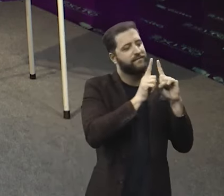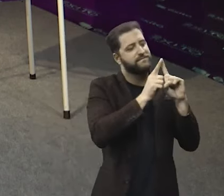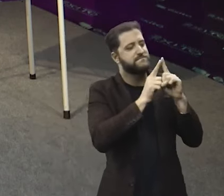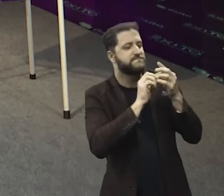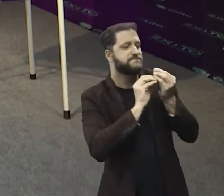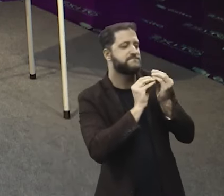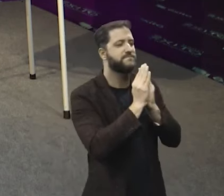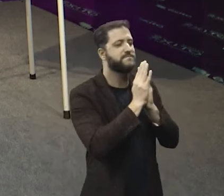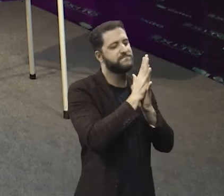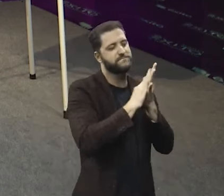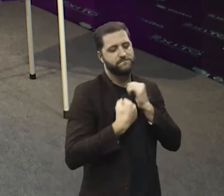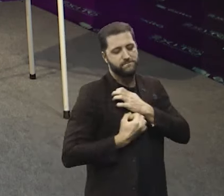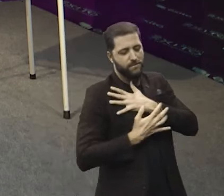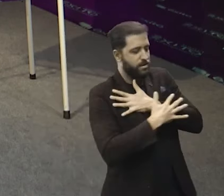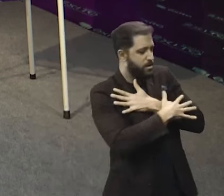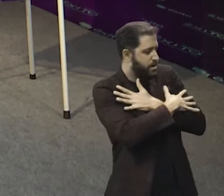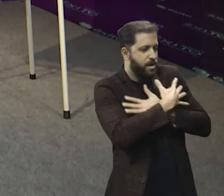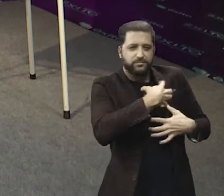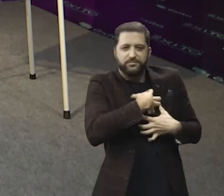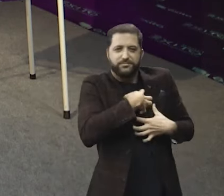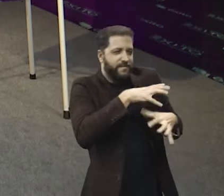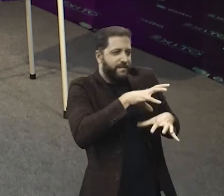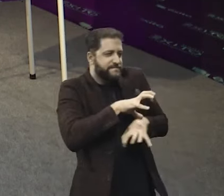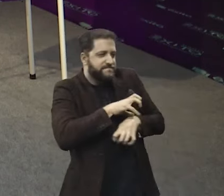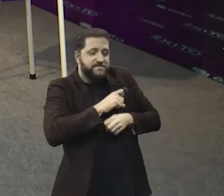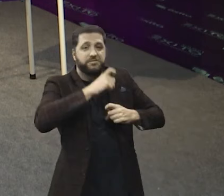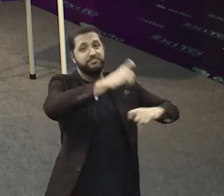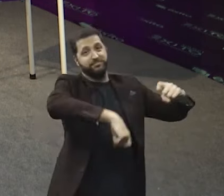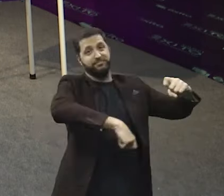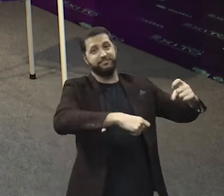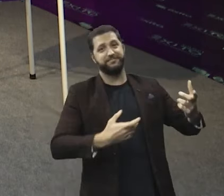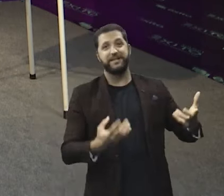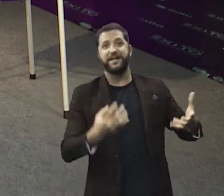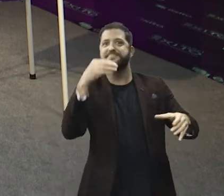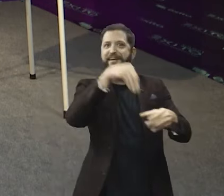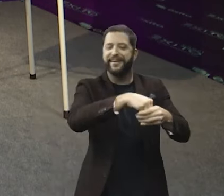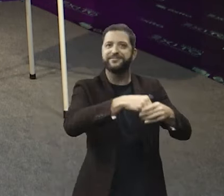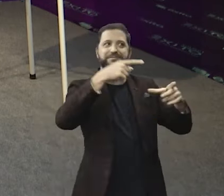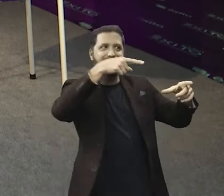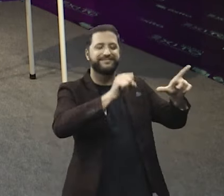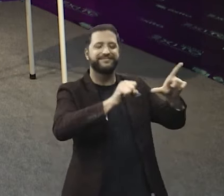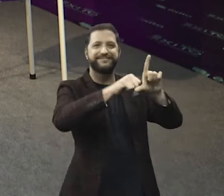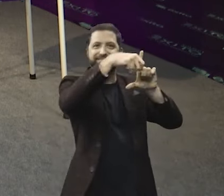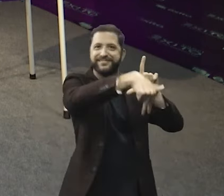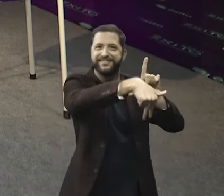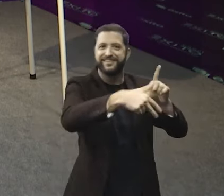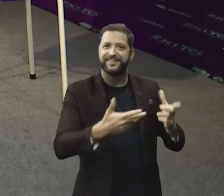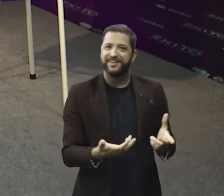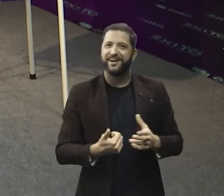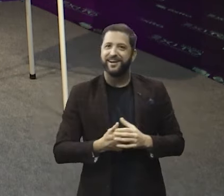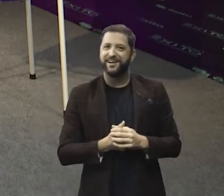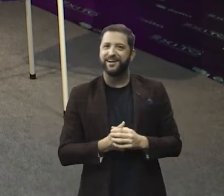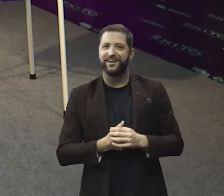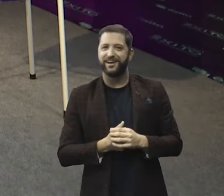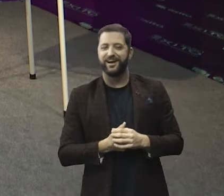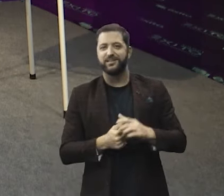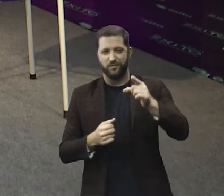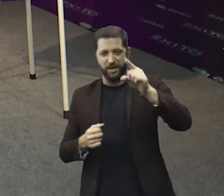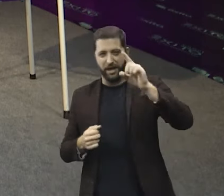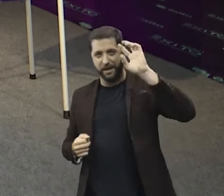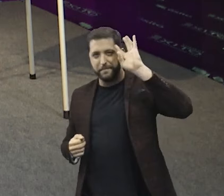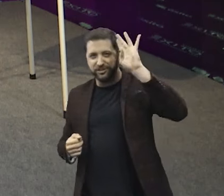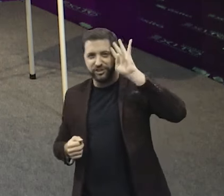Sensações Então tudo isso vai acontecer dentro desse ambiente então por exemplo eu quero que você imagine agora que você